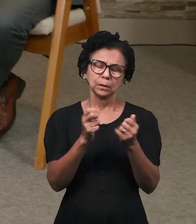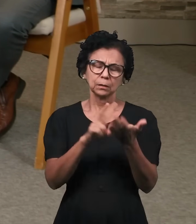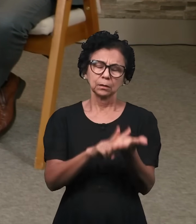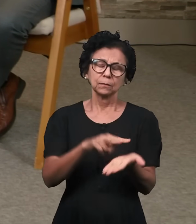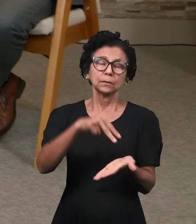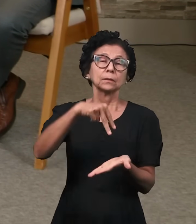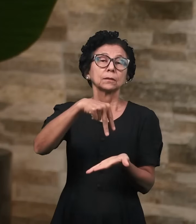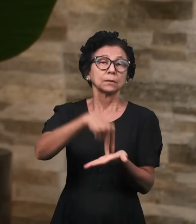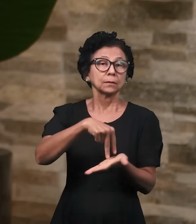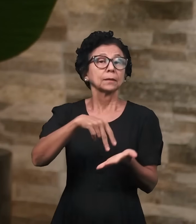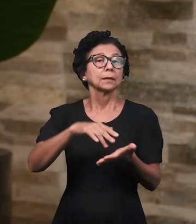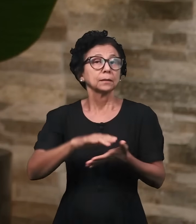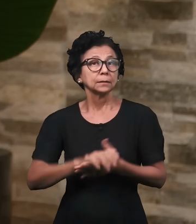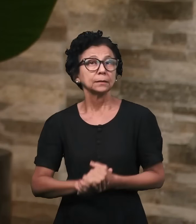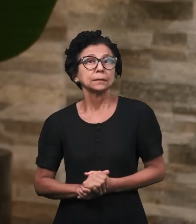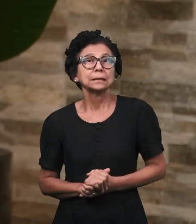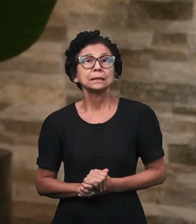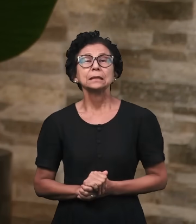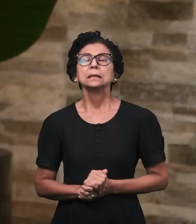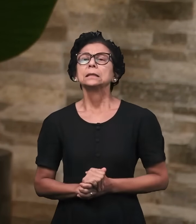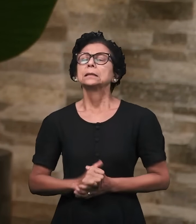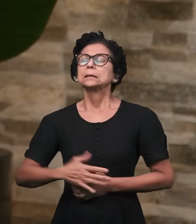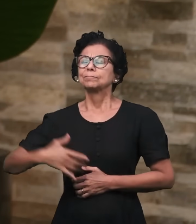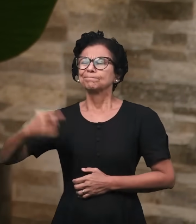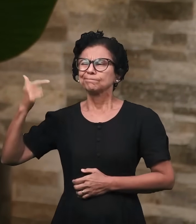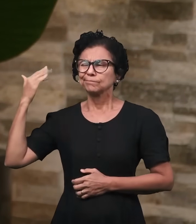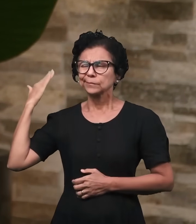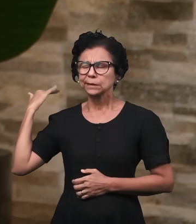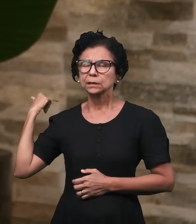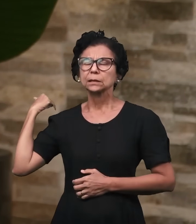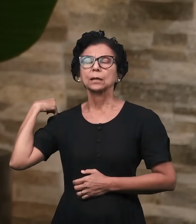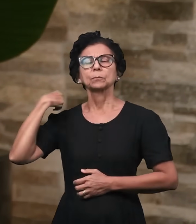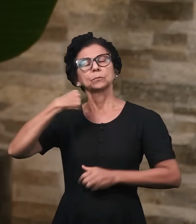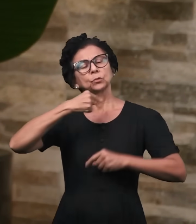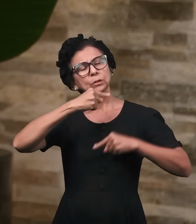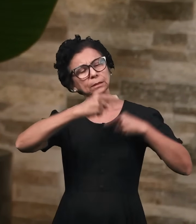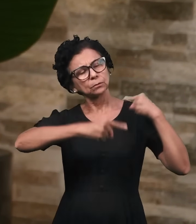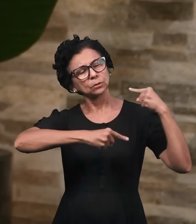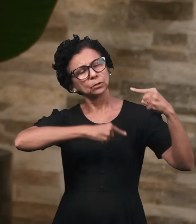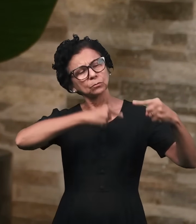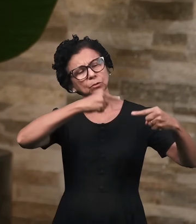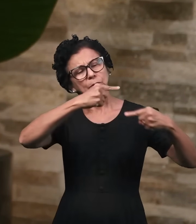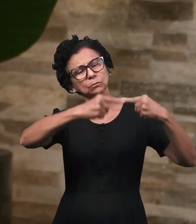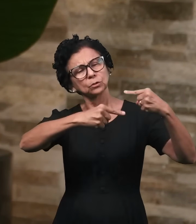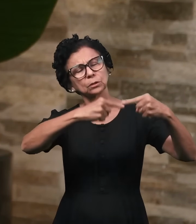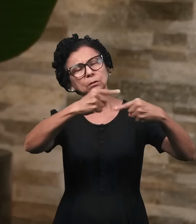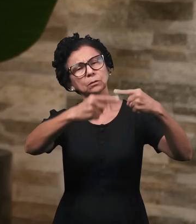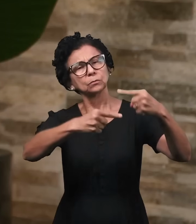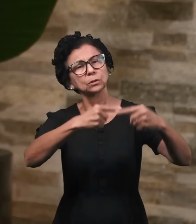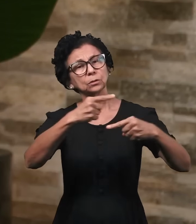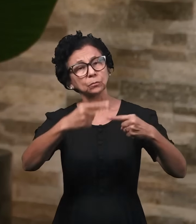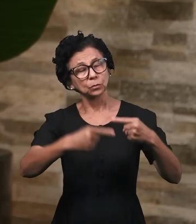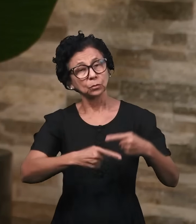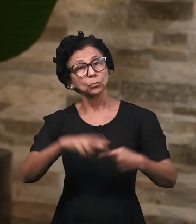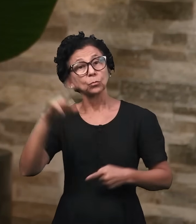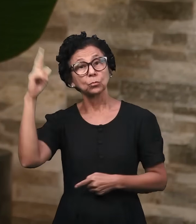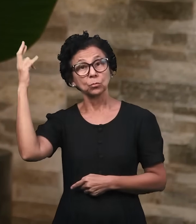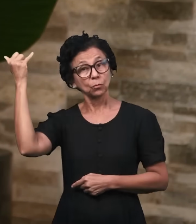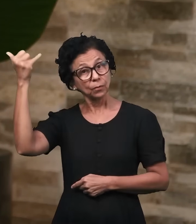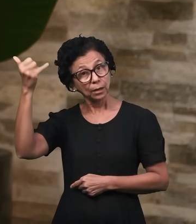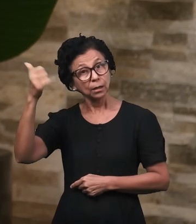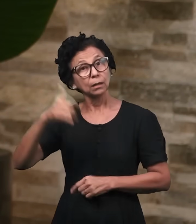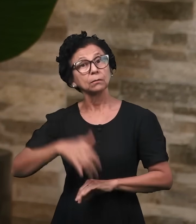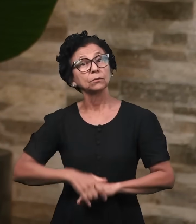permanece em nós, de passar de geração em geração. O Senhor sempre dizia isso. para que nós passássemos às futuras